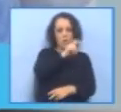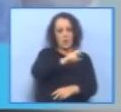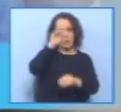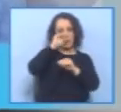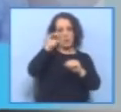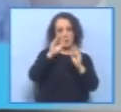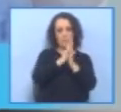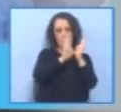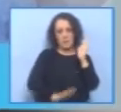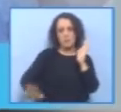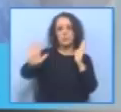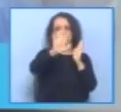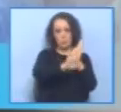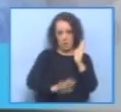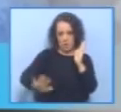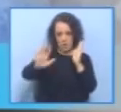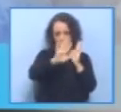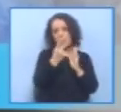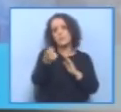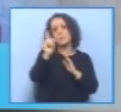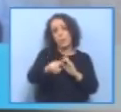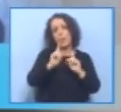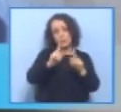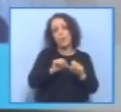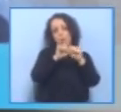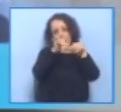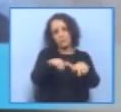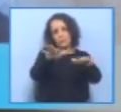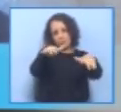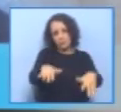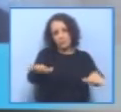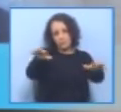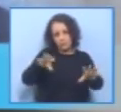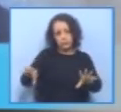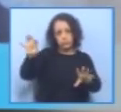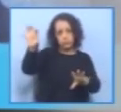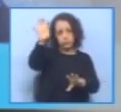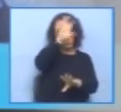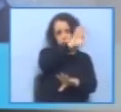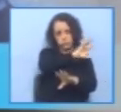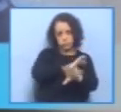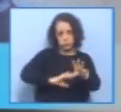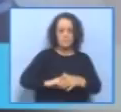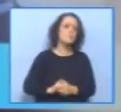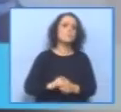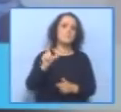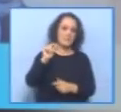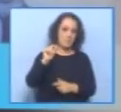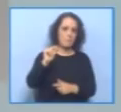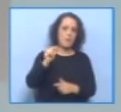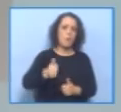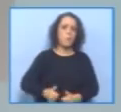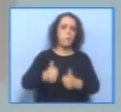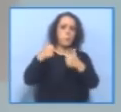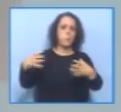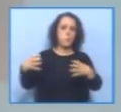partes. É sugerida também pela Conferência Episcopal? É sugerido este método de catequese? Na altura, a primeira, porque o